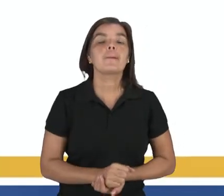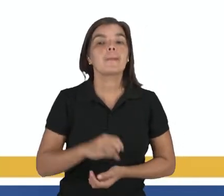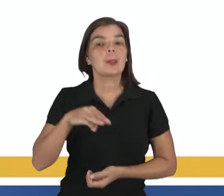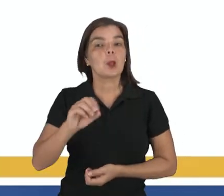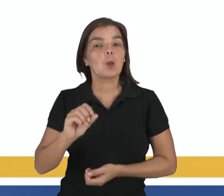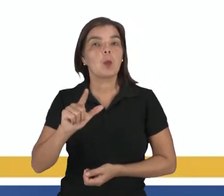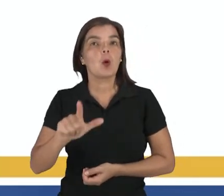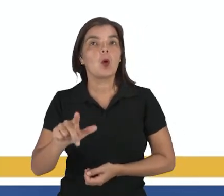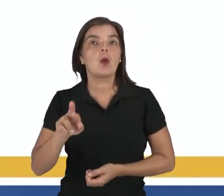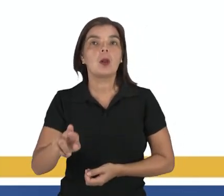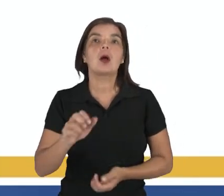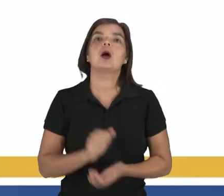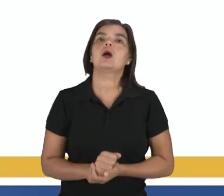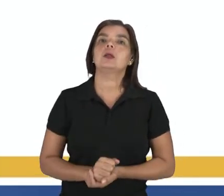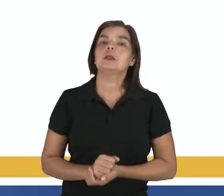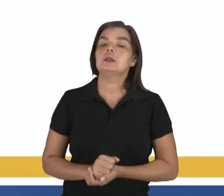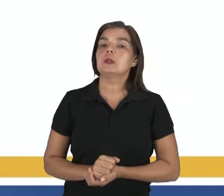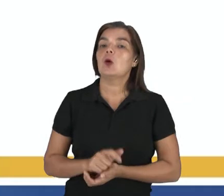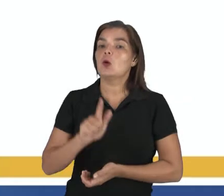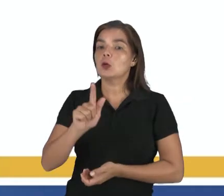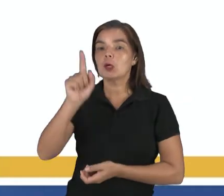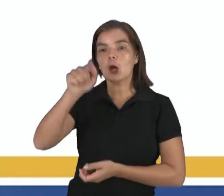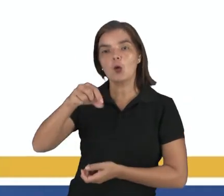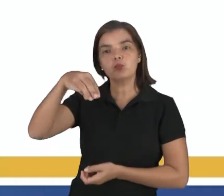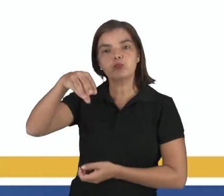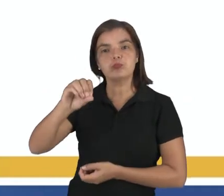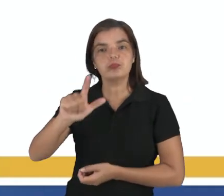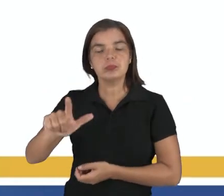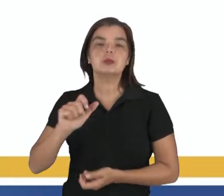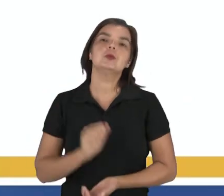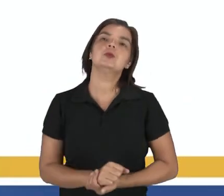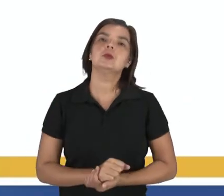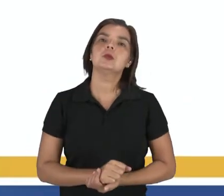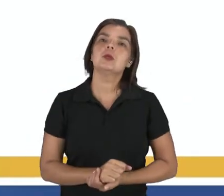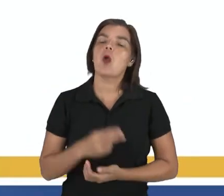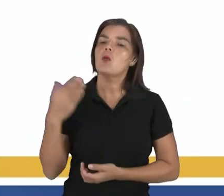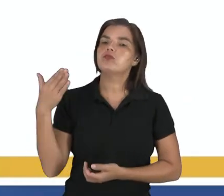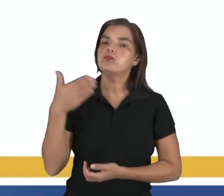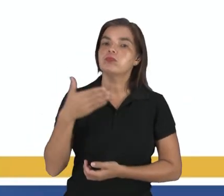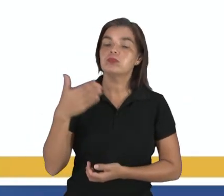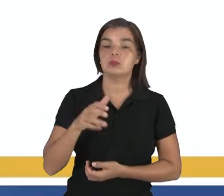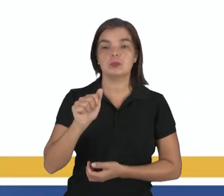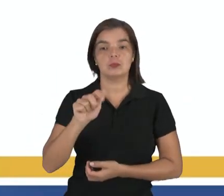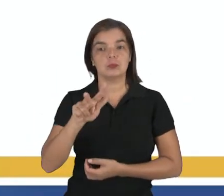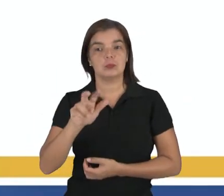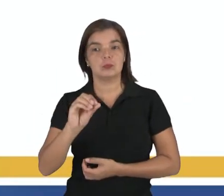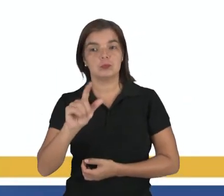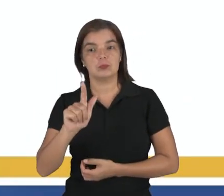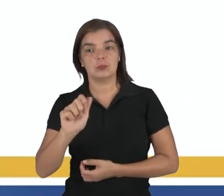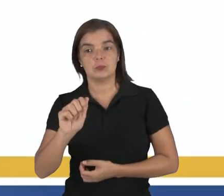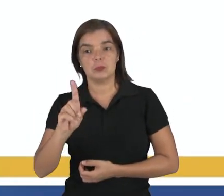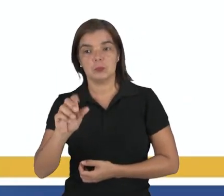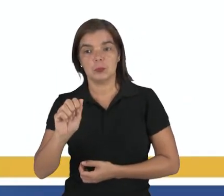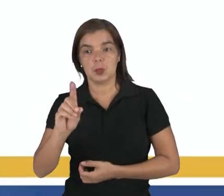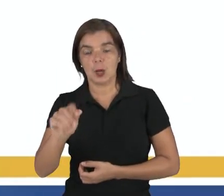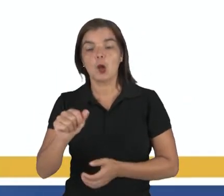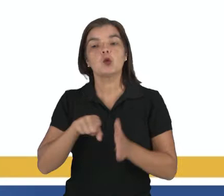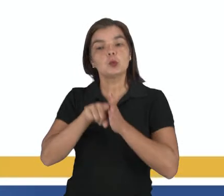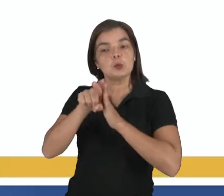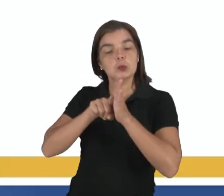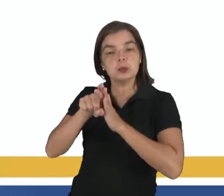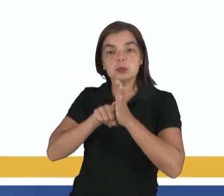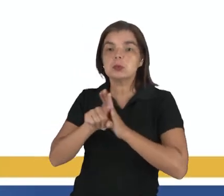massa molar a gente vai estar utilizando gramas por mol. E a constante de Avogadro. Avogadro foi um cientista